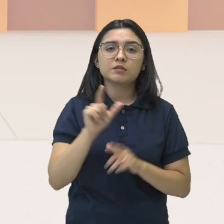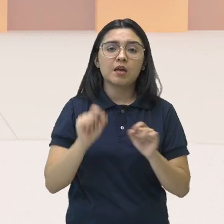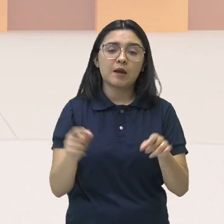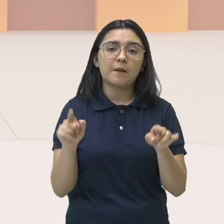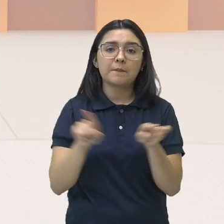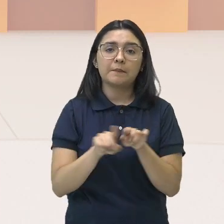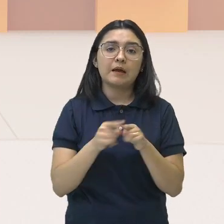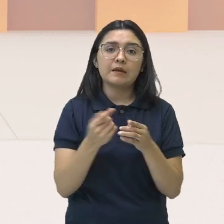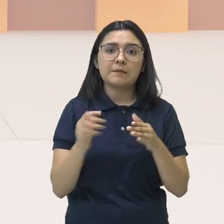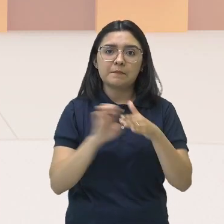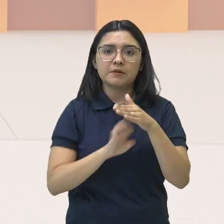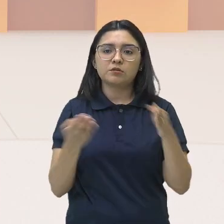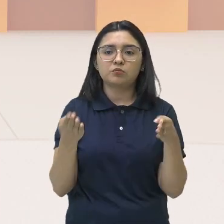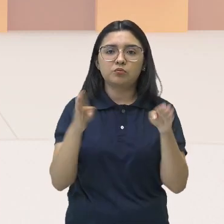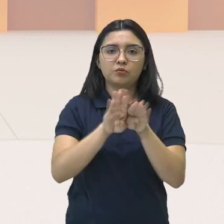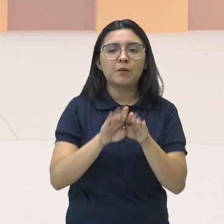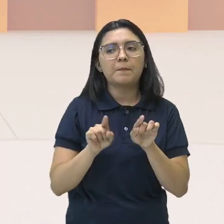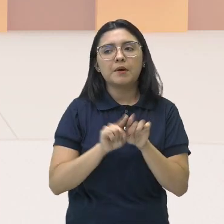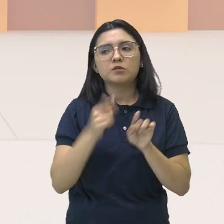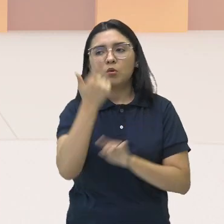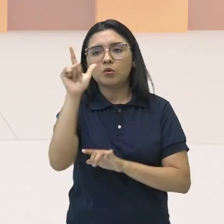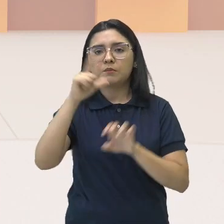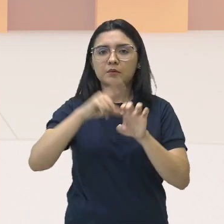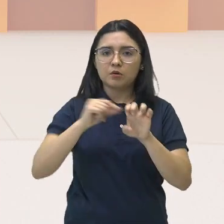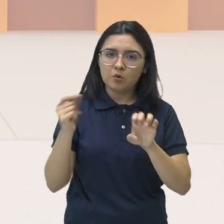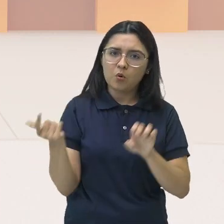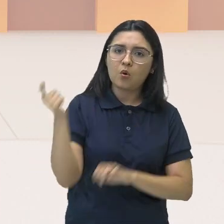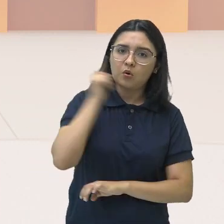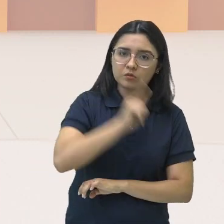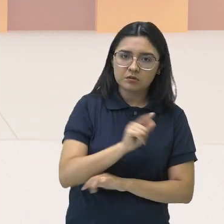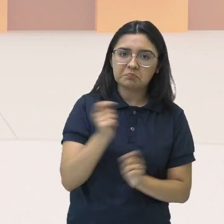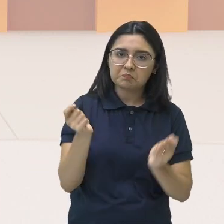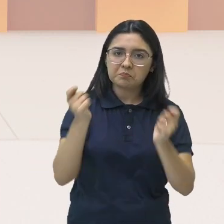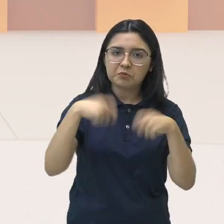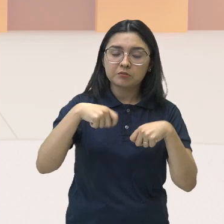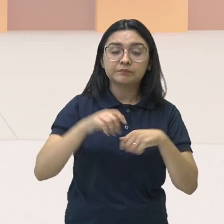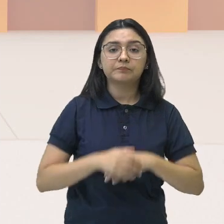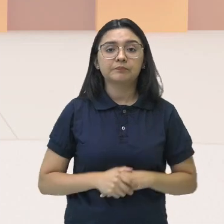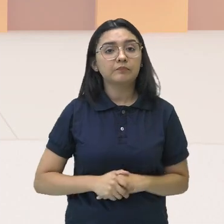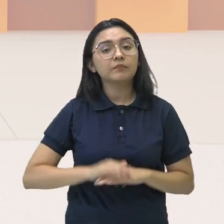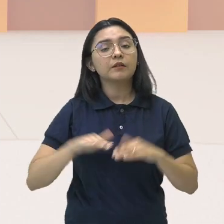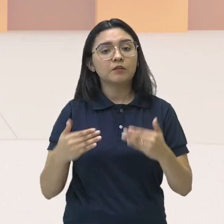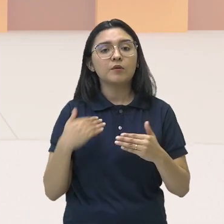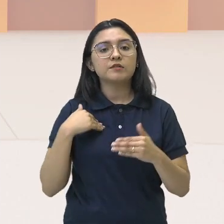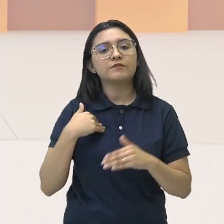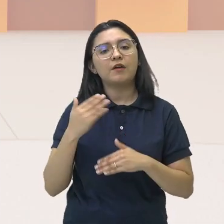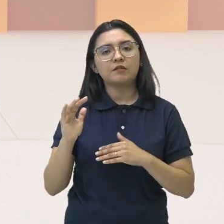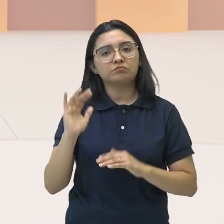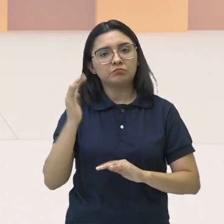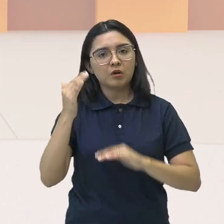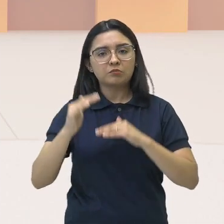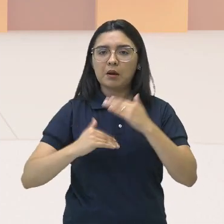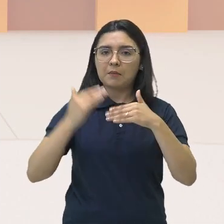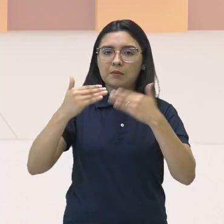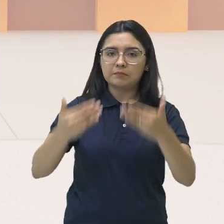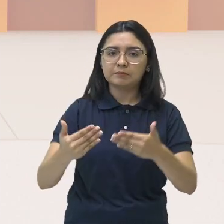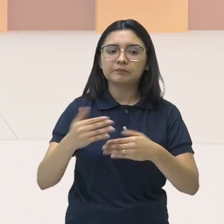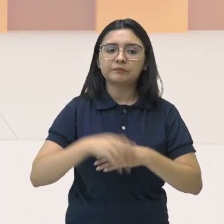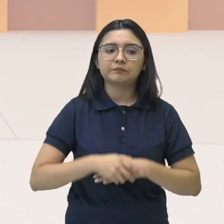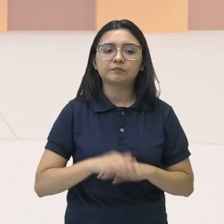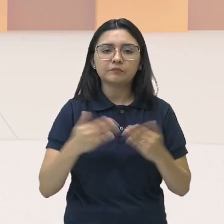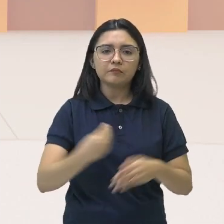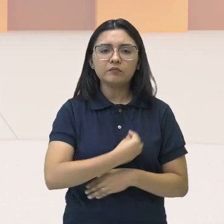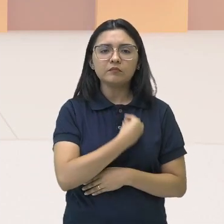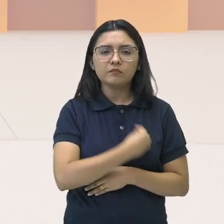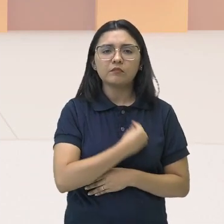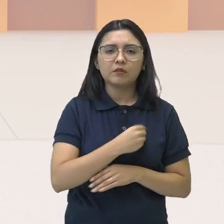falência, mas tem outros colegas outros empreendedores que também conseguem. Então é assim, né, que vai acontecendo. Dentro de uma realidade liberal,